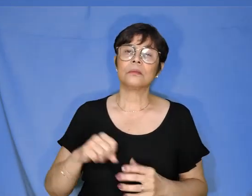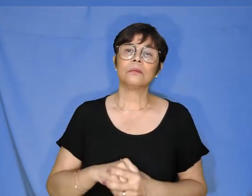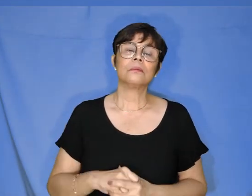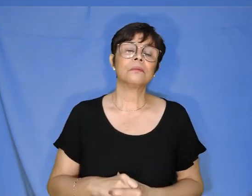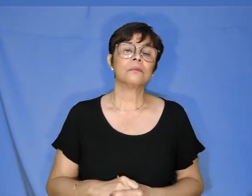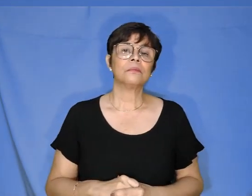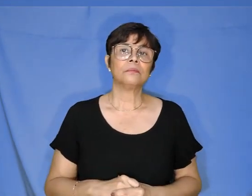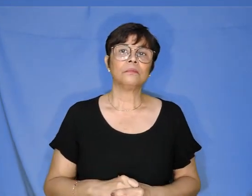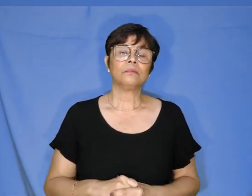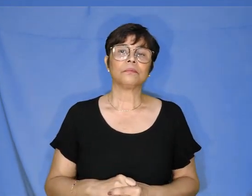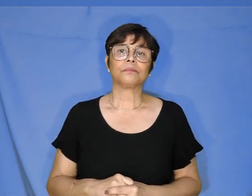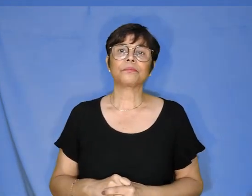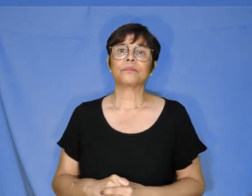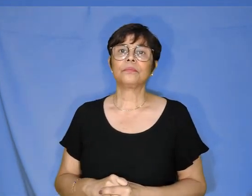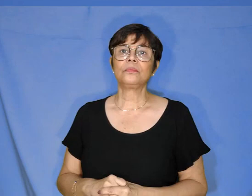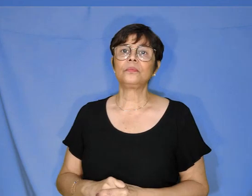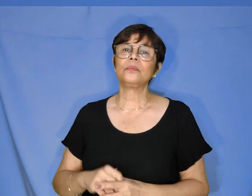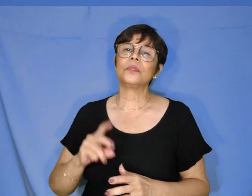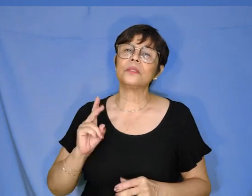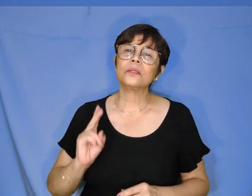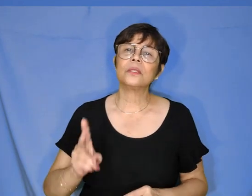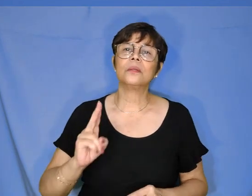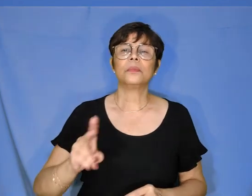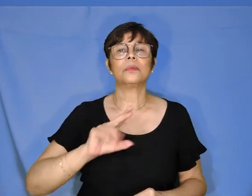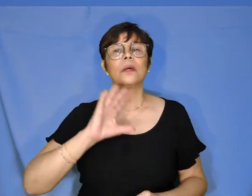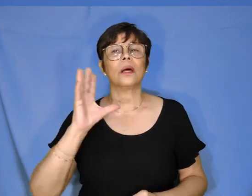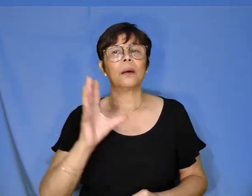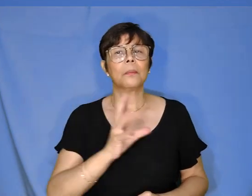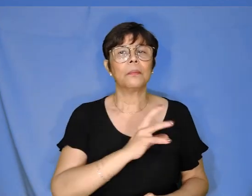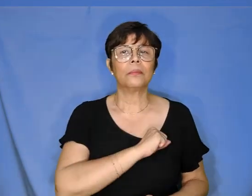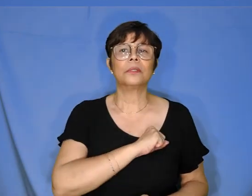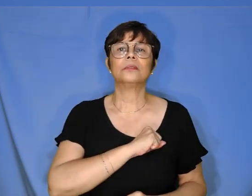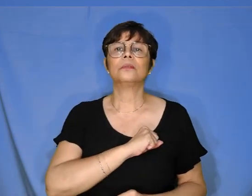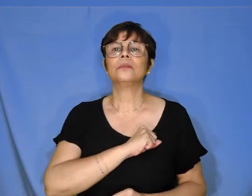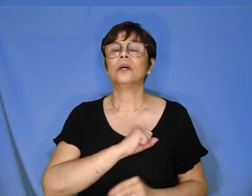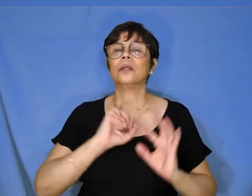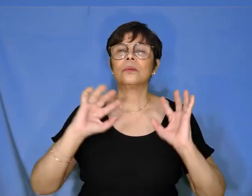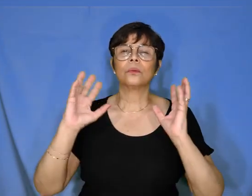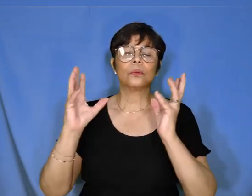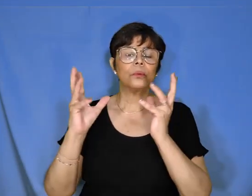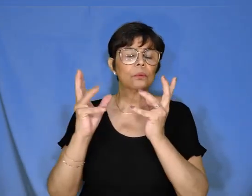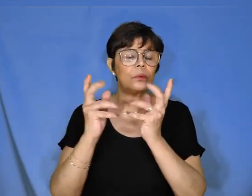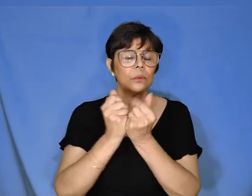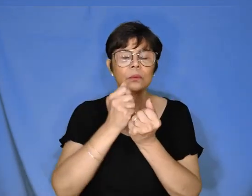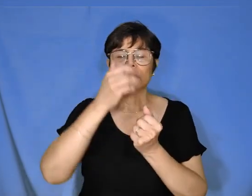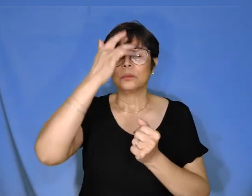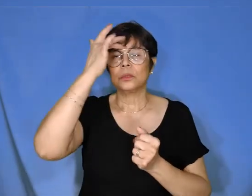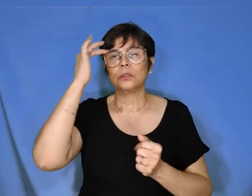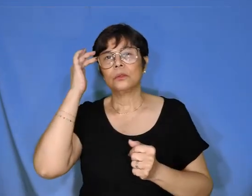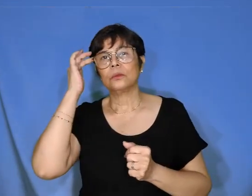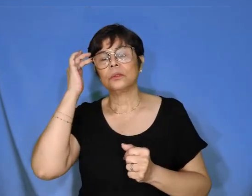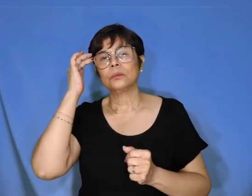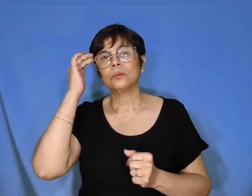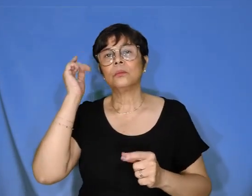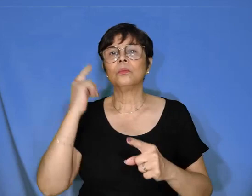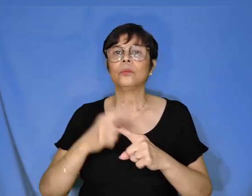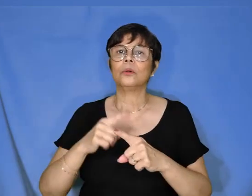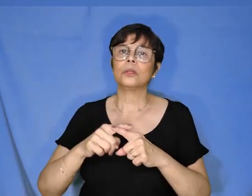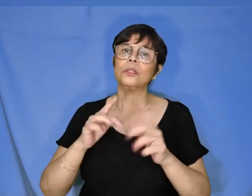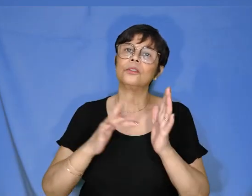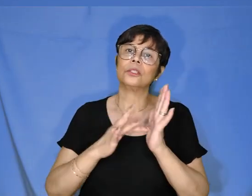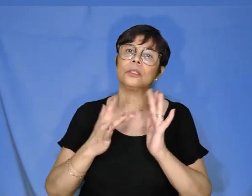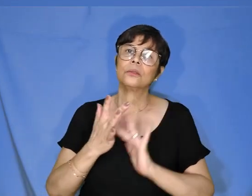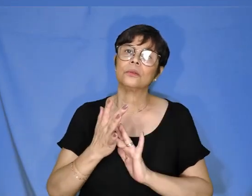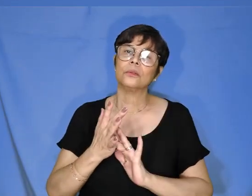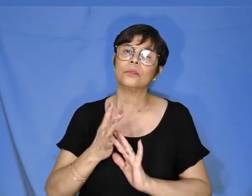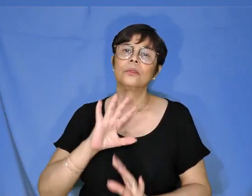mais eu devo me submeter ao outro no temor do Senhor, no temor de Cristo,